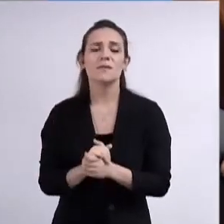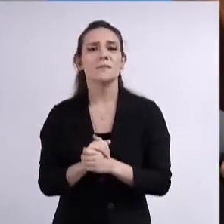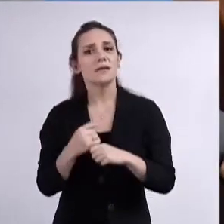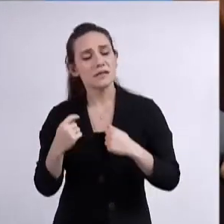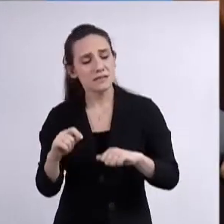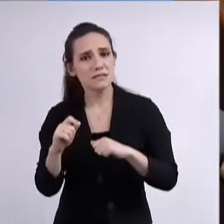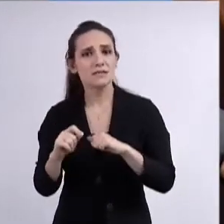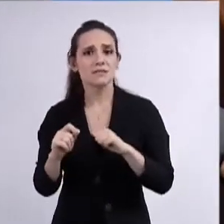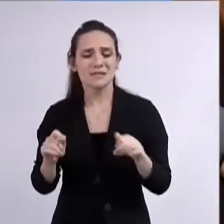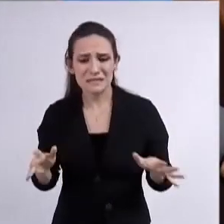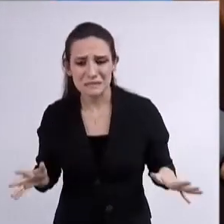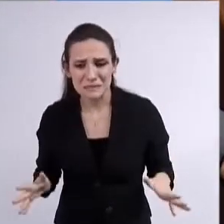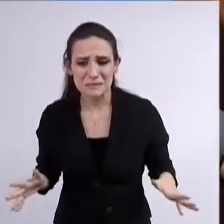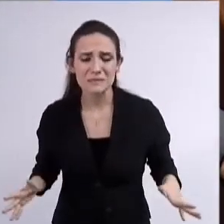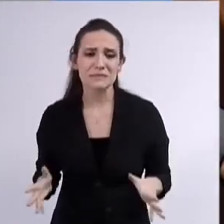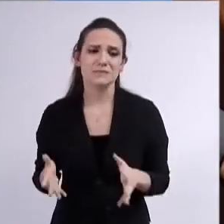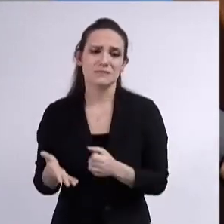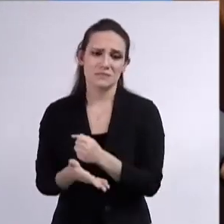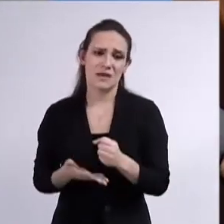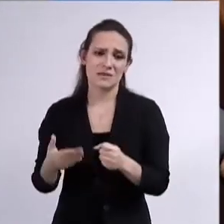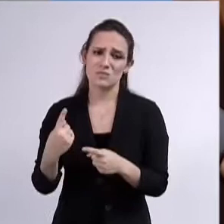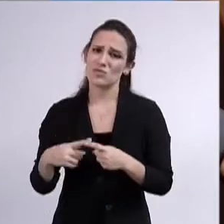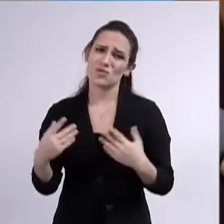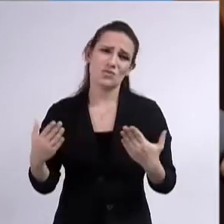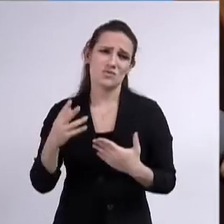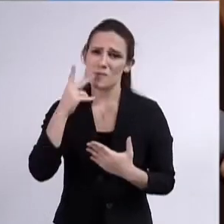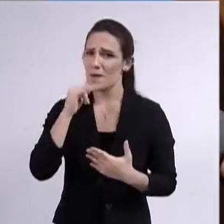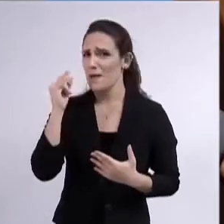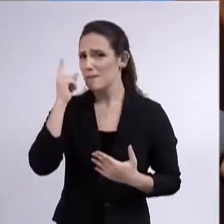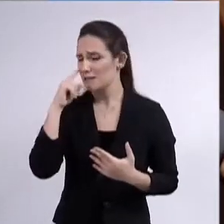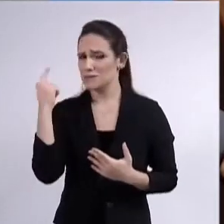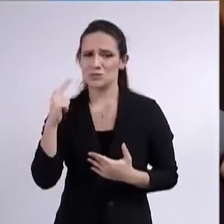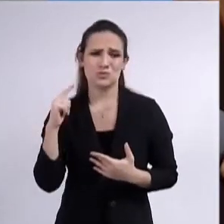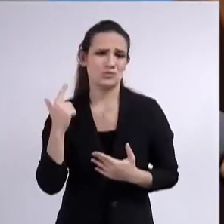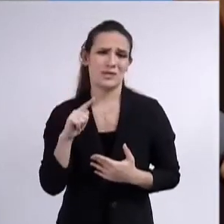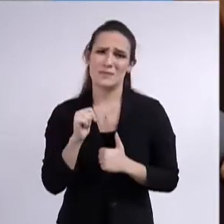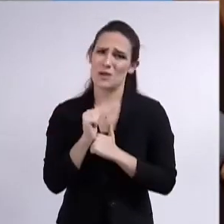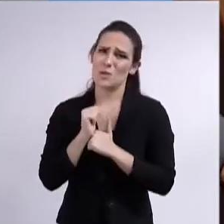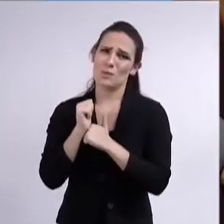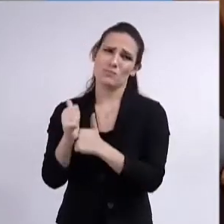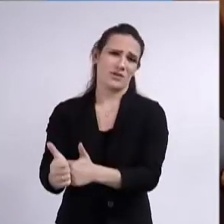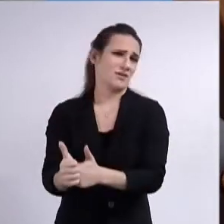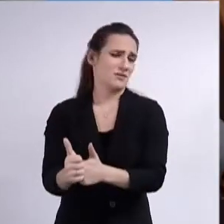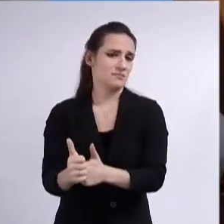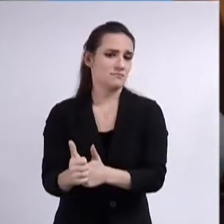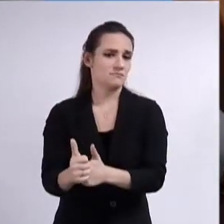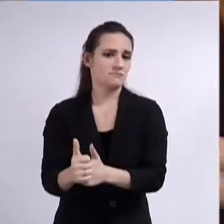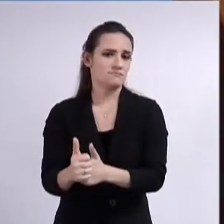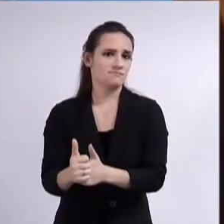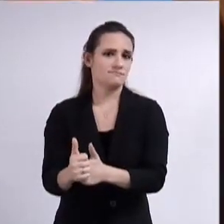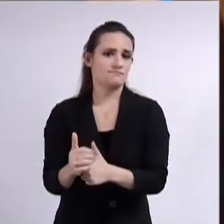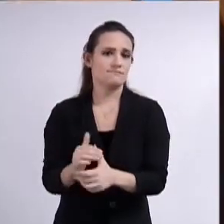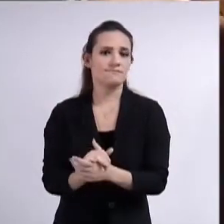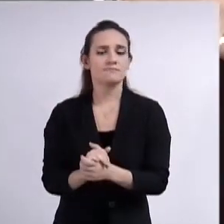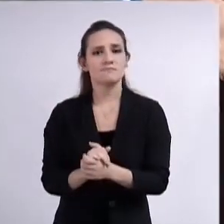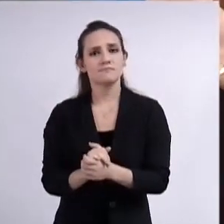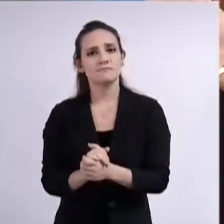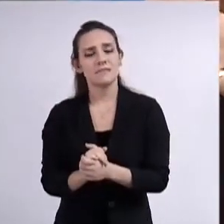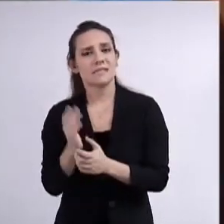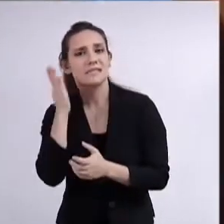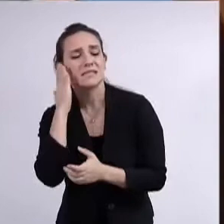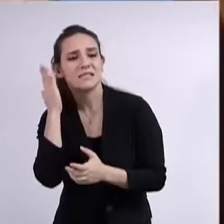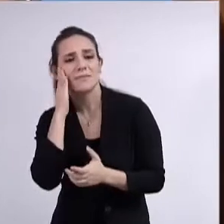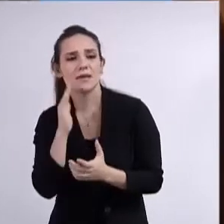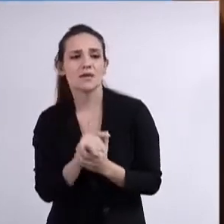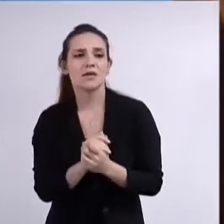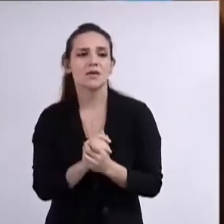uma boa parte disso não tem, às vezes, o pai perto para acompanhar, para selecionar aquilo, esse